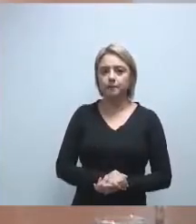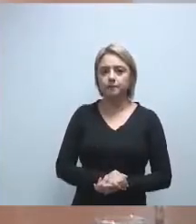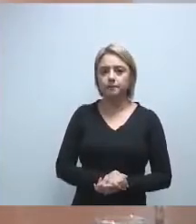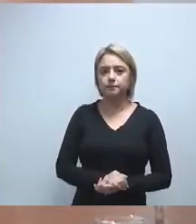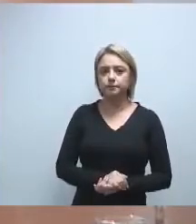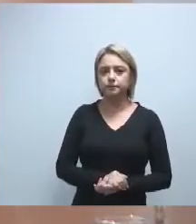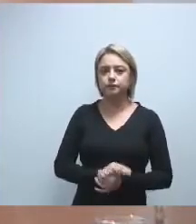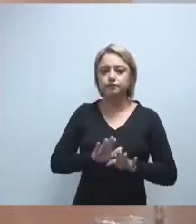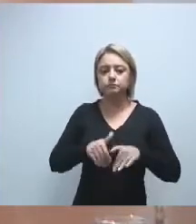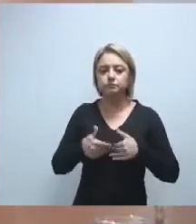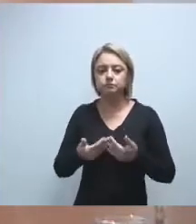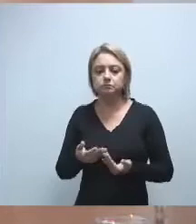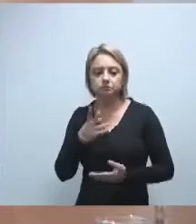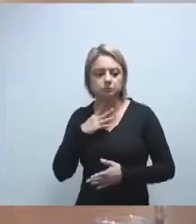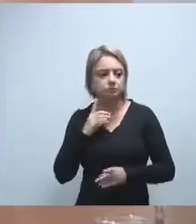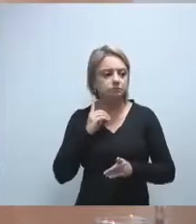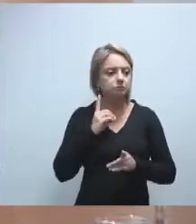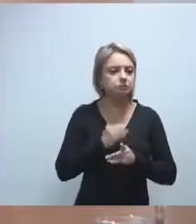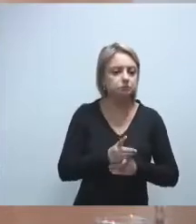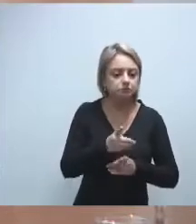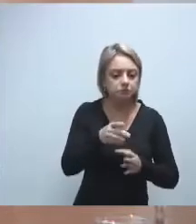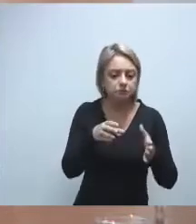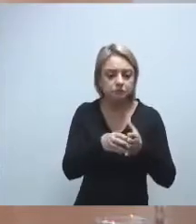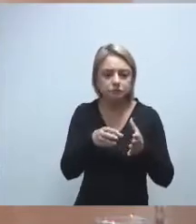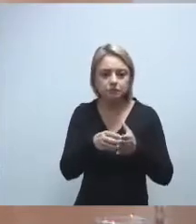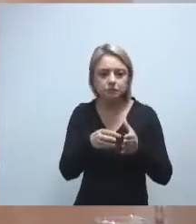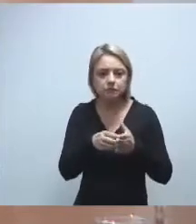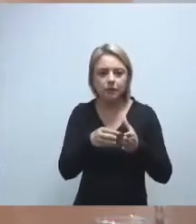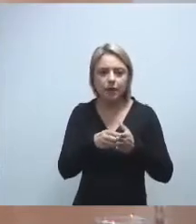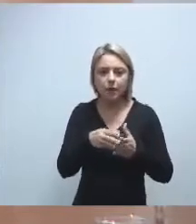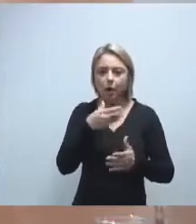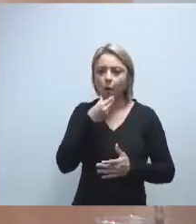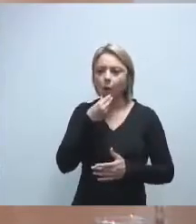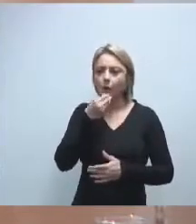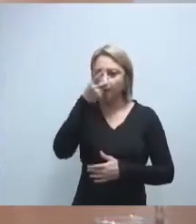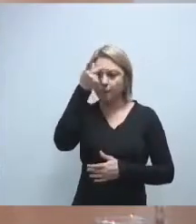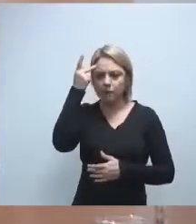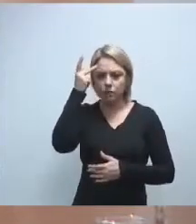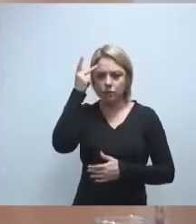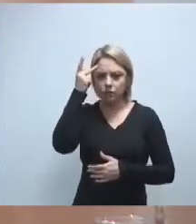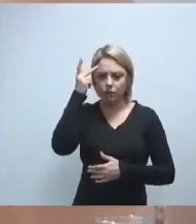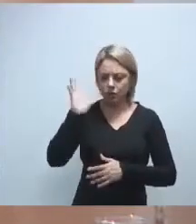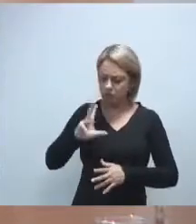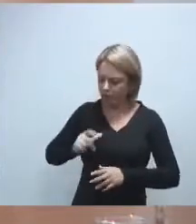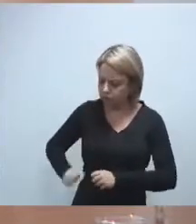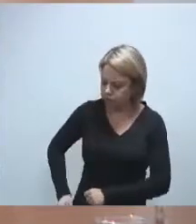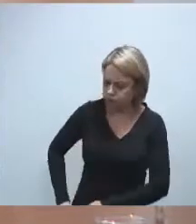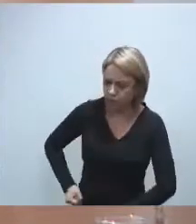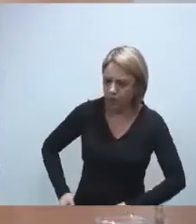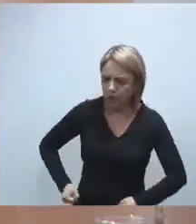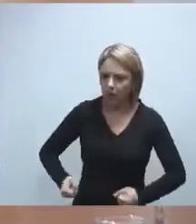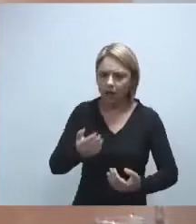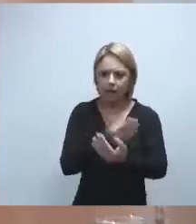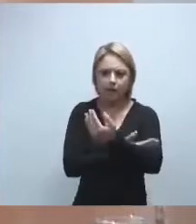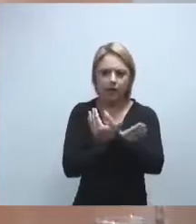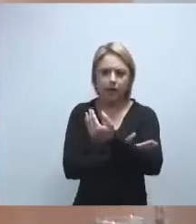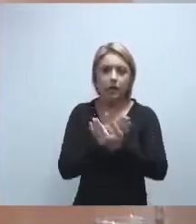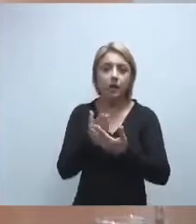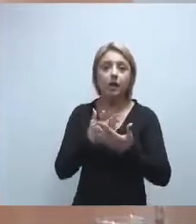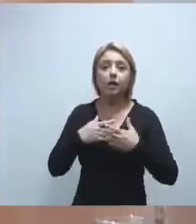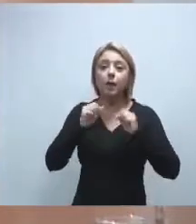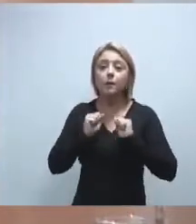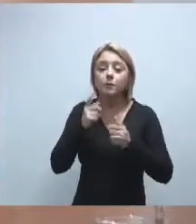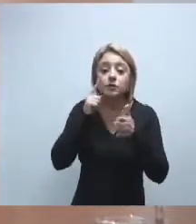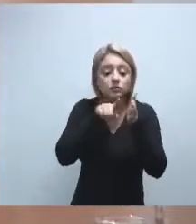quando eu me deparo o concurso com alguém cheio todos eles cheio de malas de livros porque podia